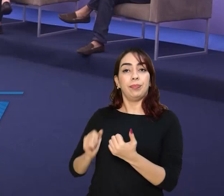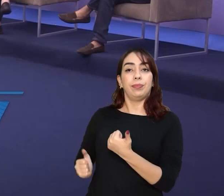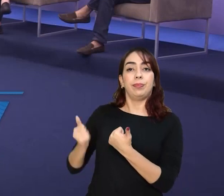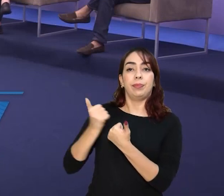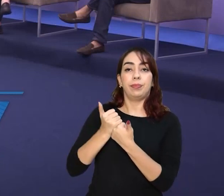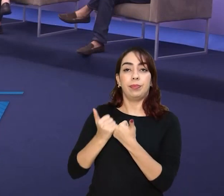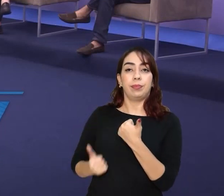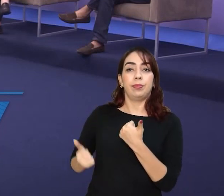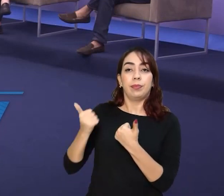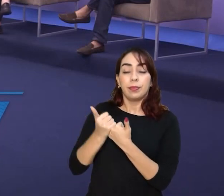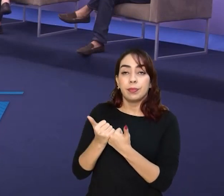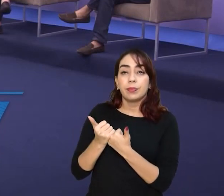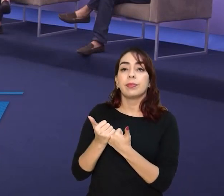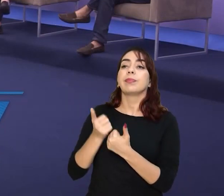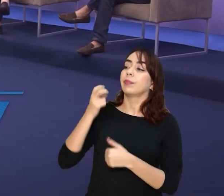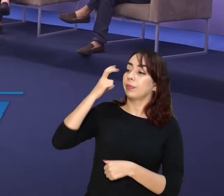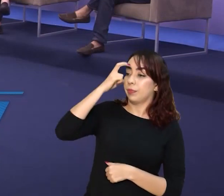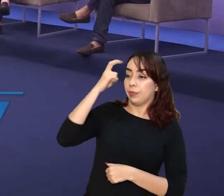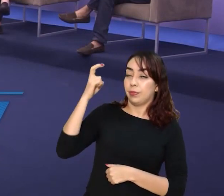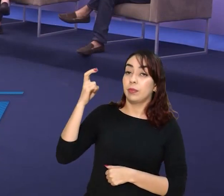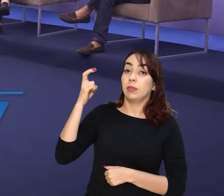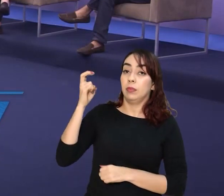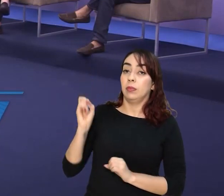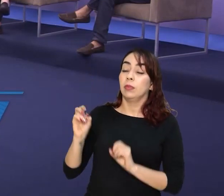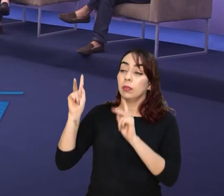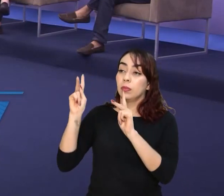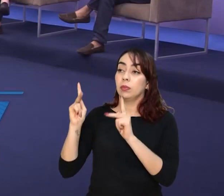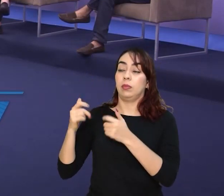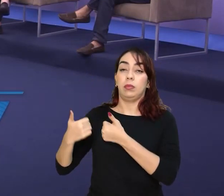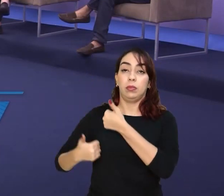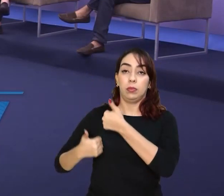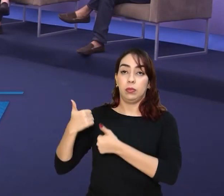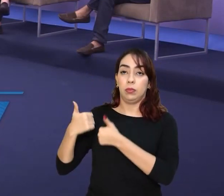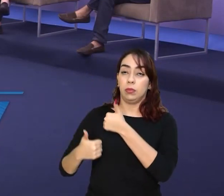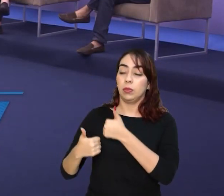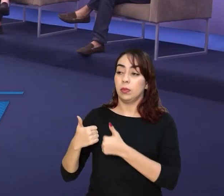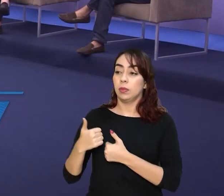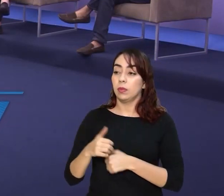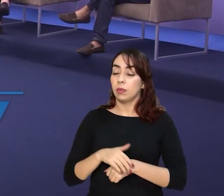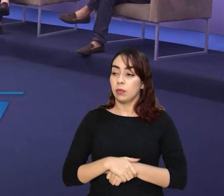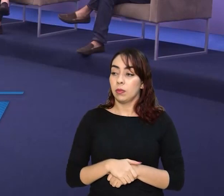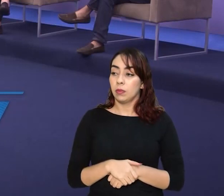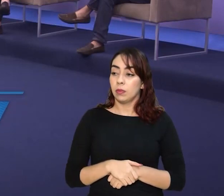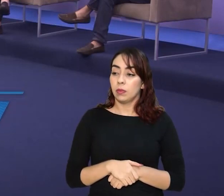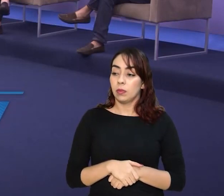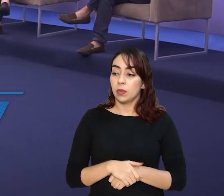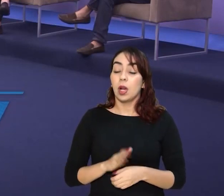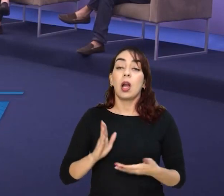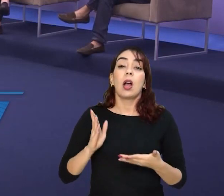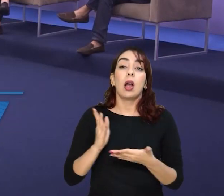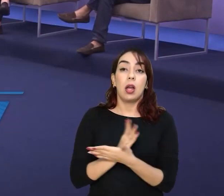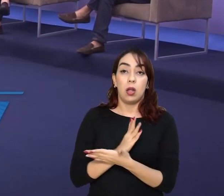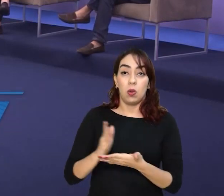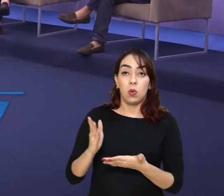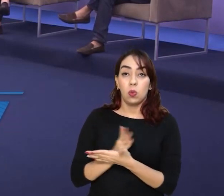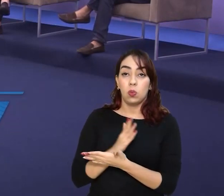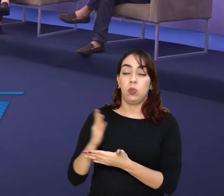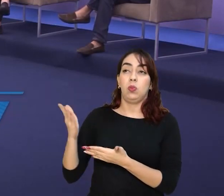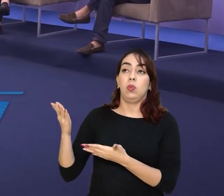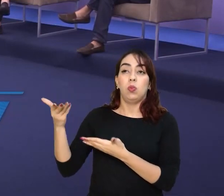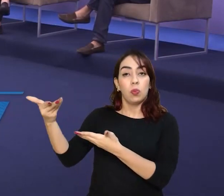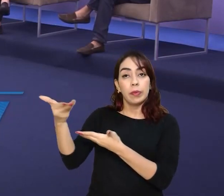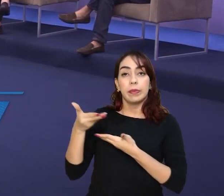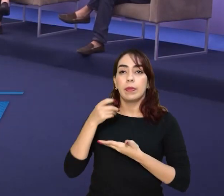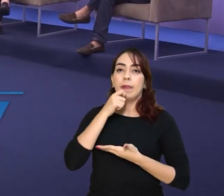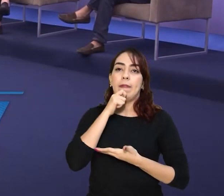mais inteligência para dosar o time. Agora diga-se por favor também que ele não teve algumas peças que foram contratadas logo de início. Não, tudo bem,